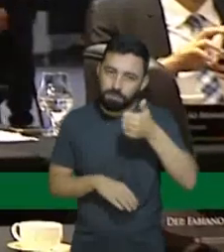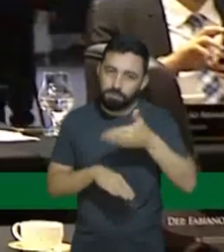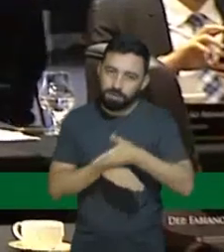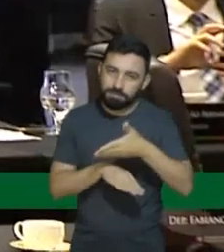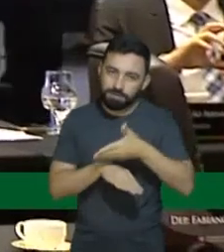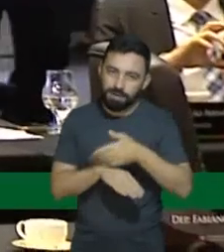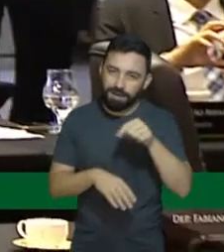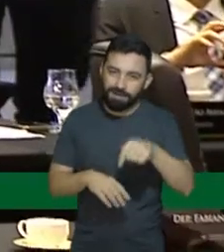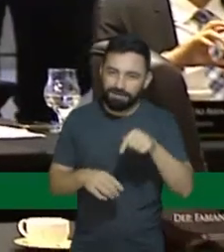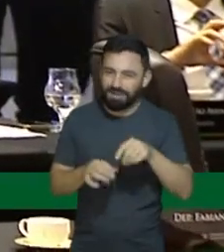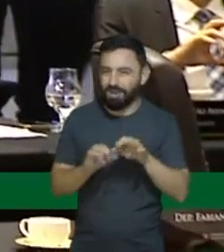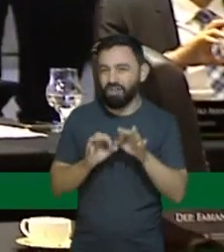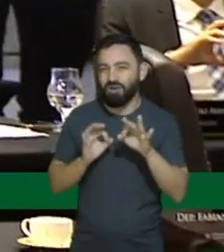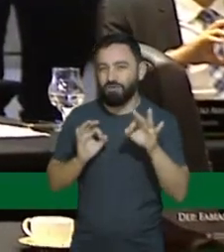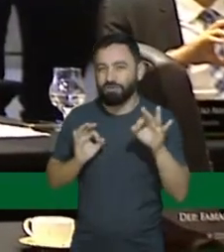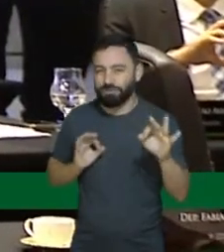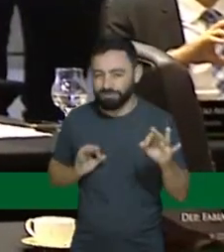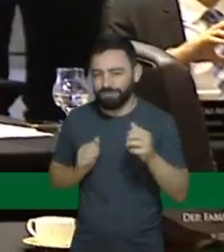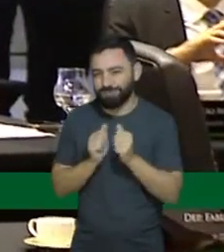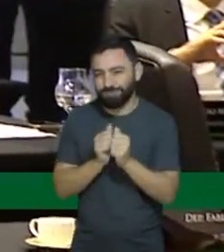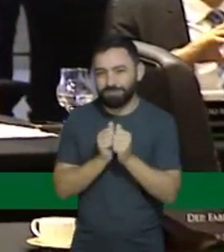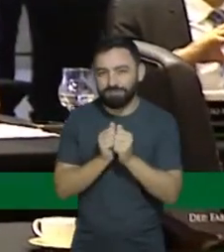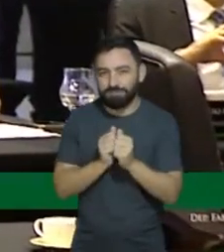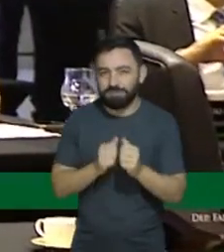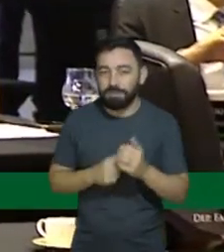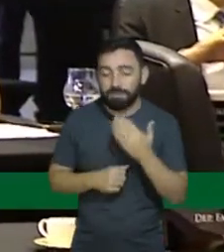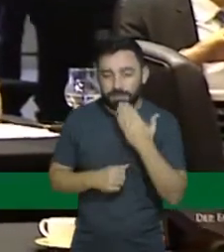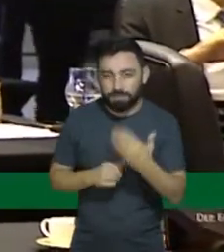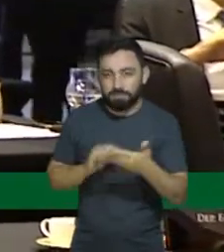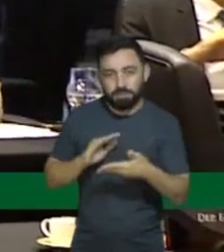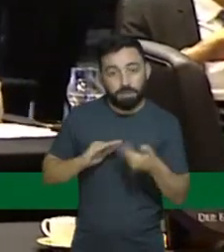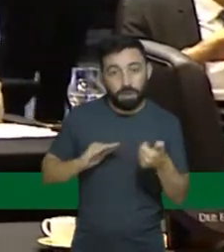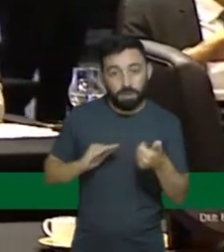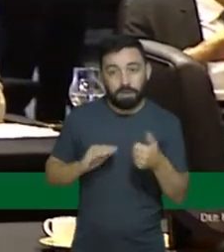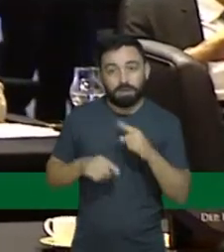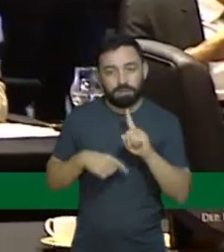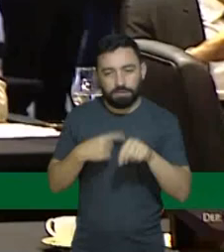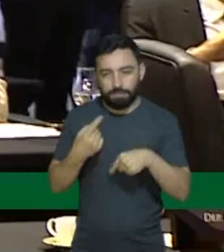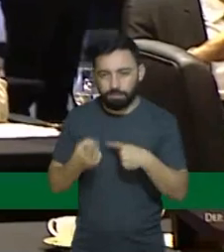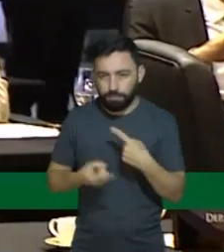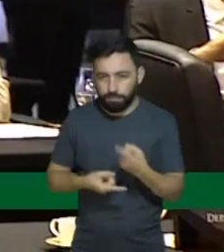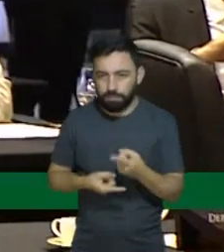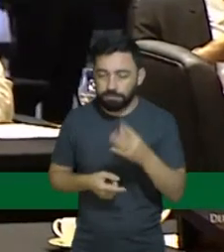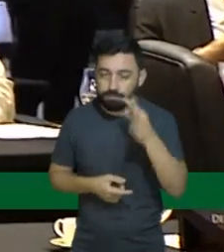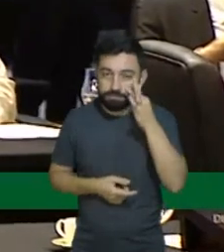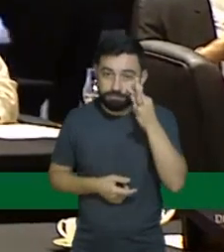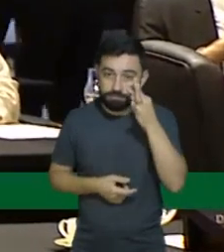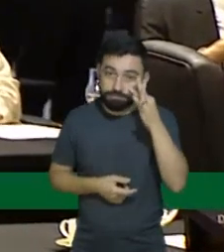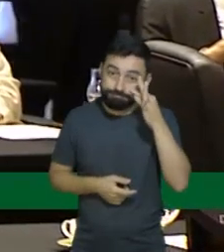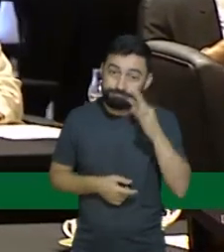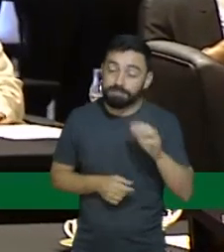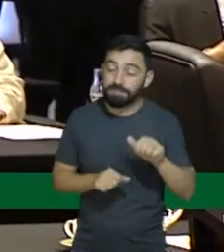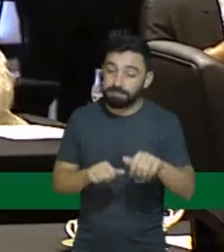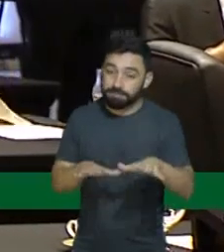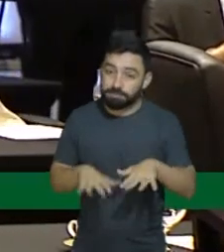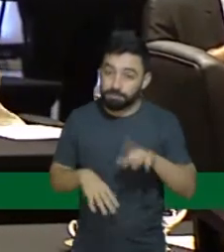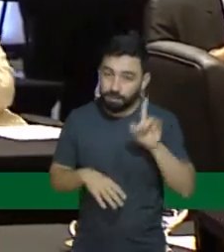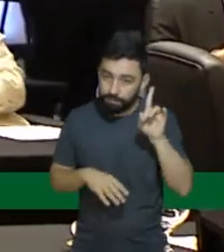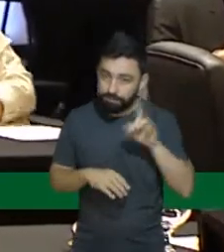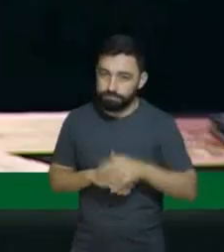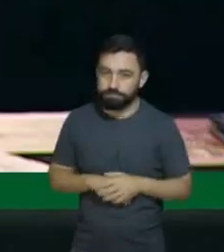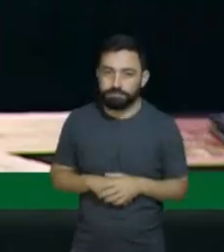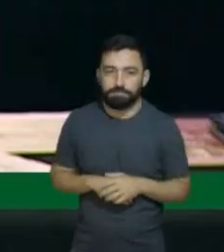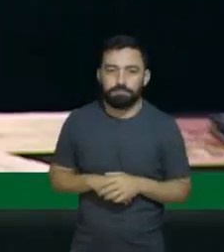ficou muito longe para eles estarem aqui presentees então a gente pediu a retirar de pauta para que ele fosse apreciado na sessão do Sul